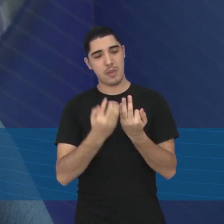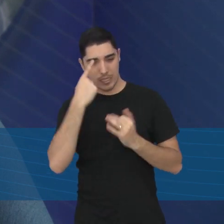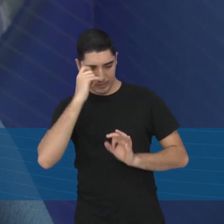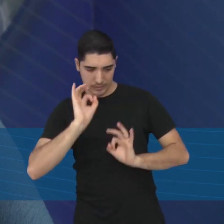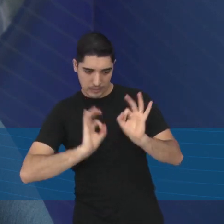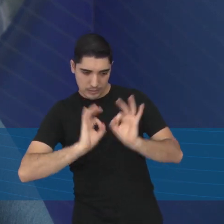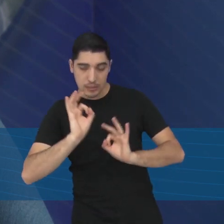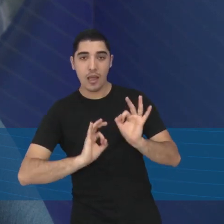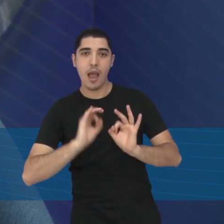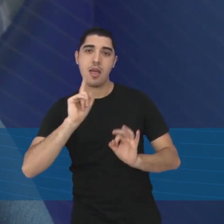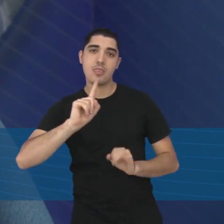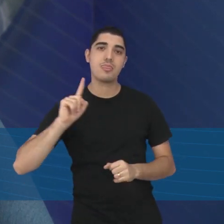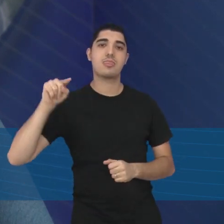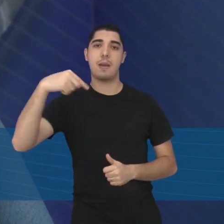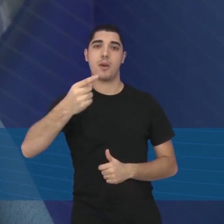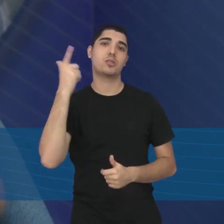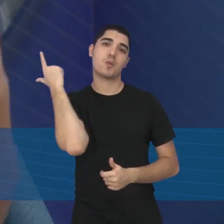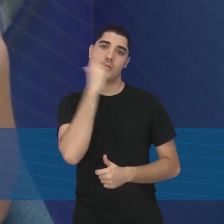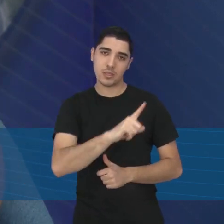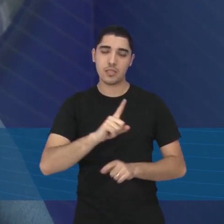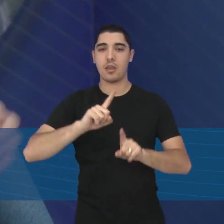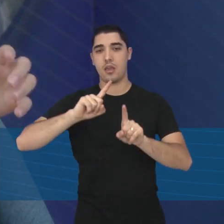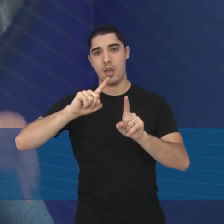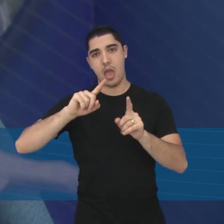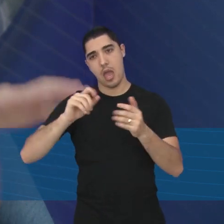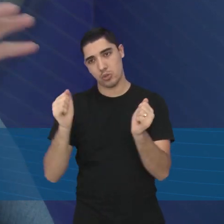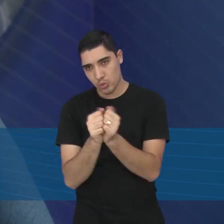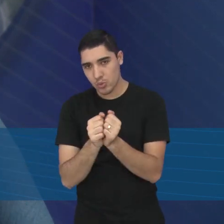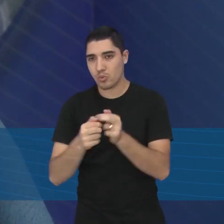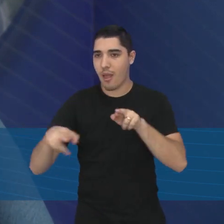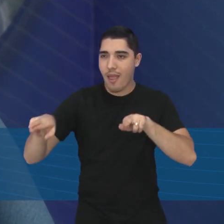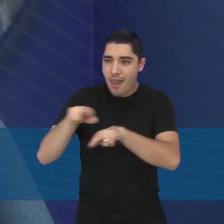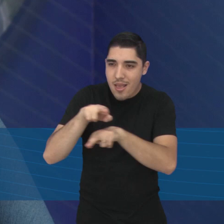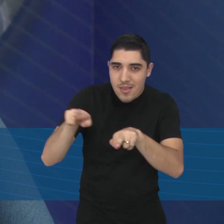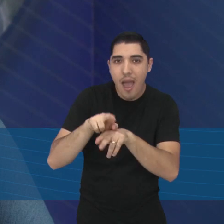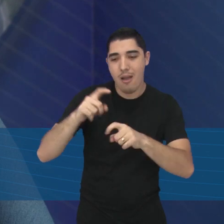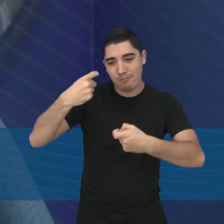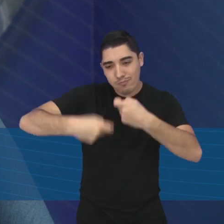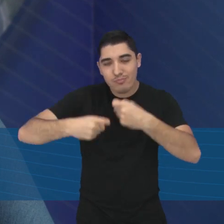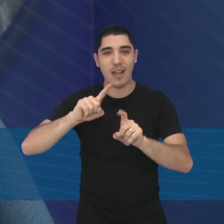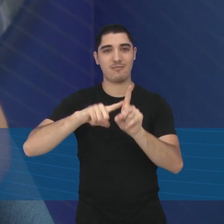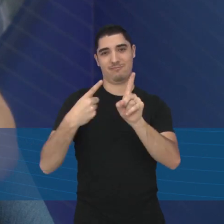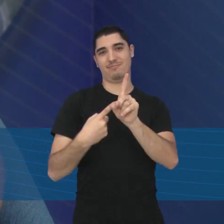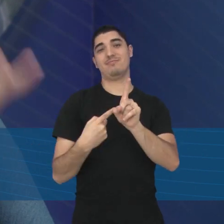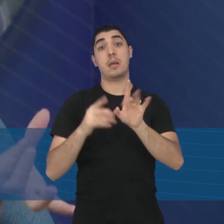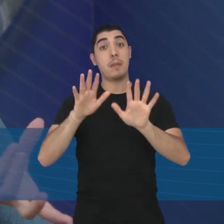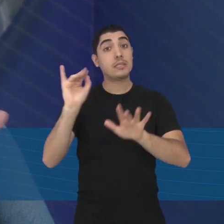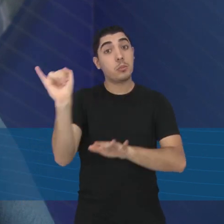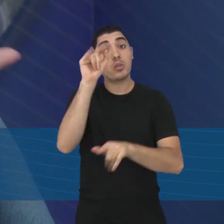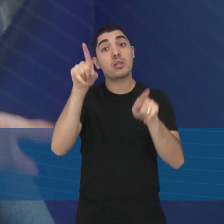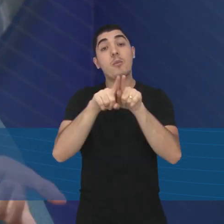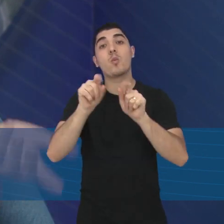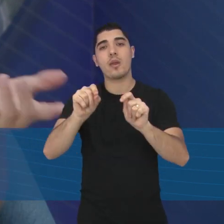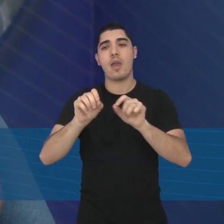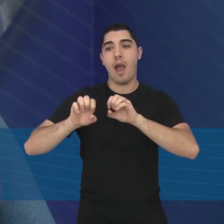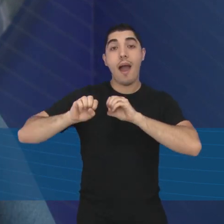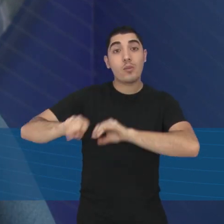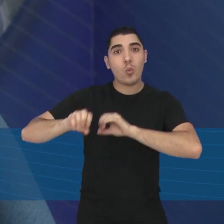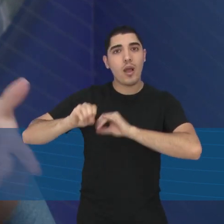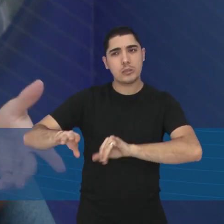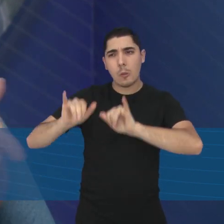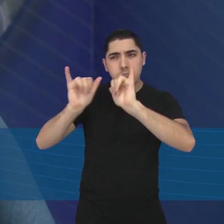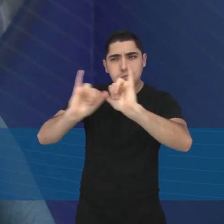de se iniciar uma relação, de se ter um filho. E aí também a gente tem que falar da importância da educação, da informação, né?